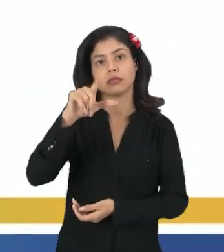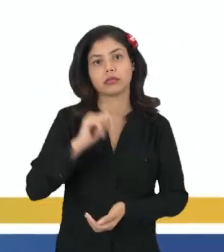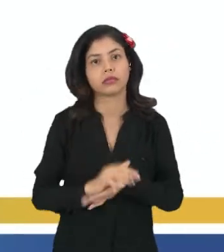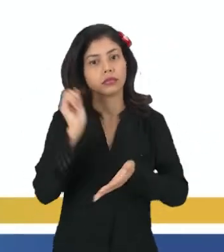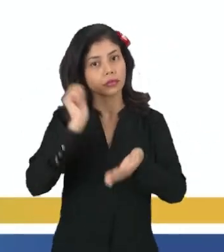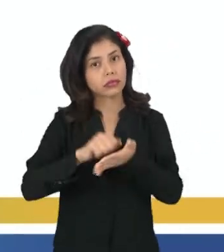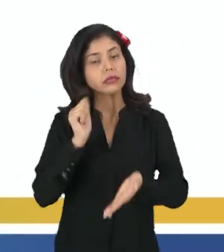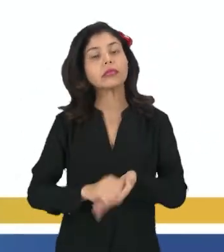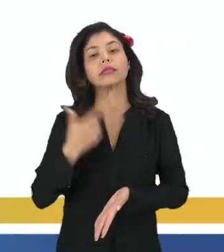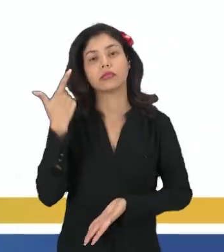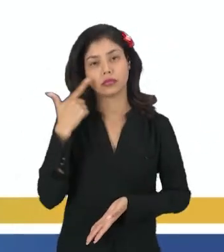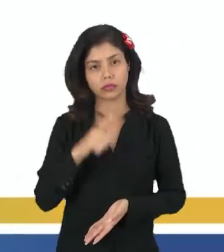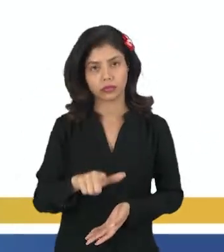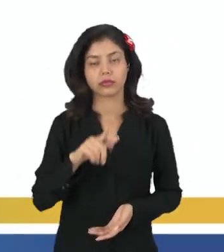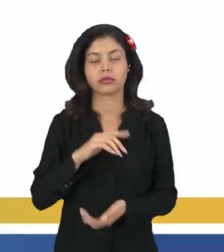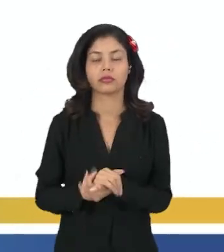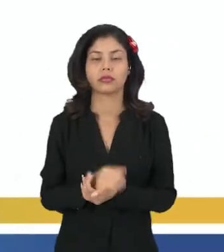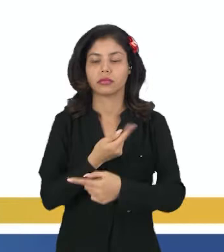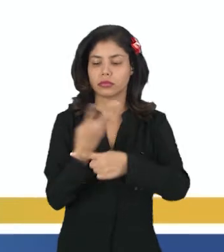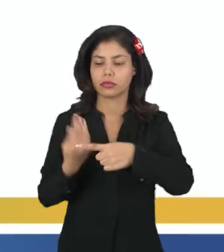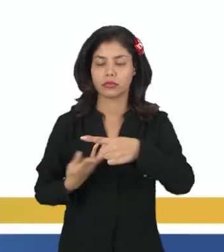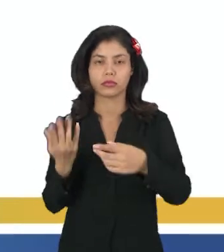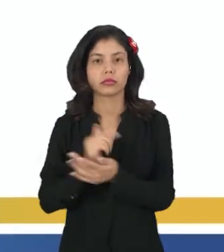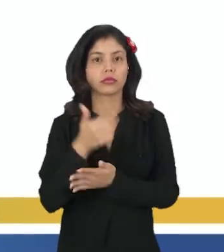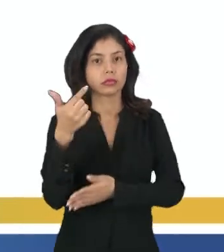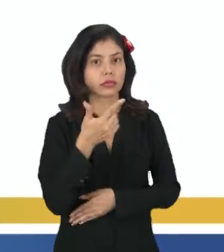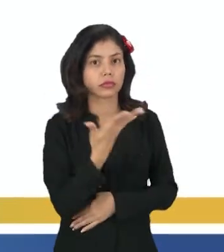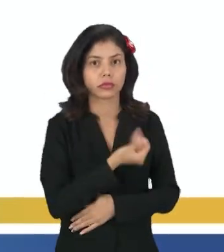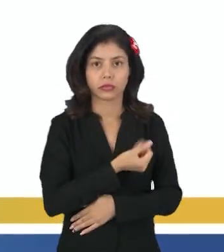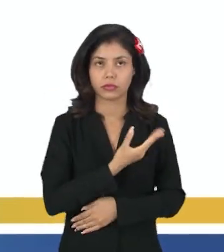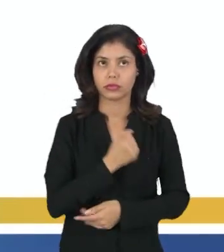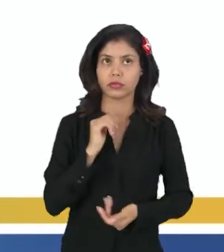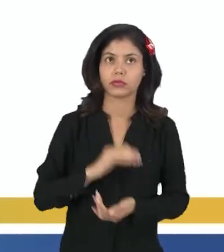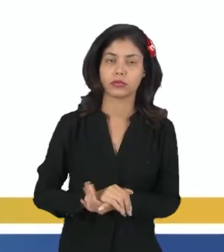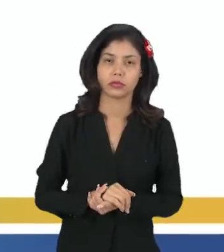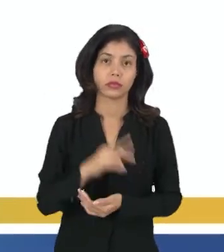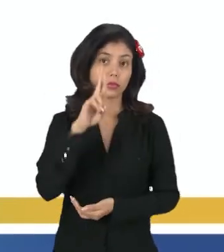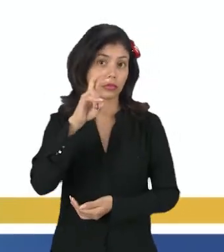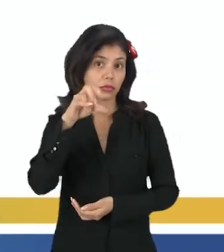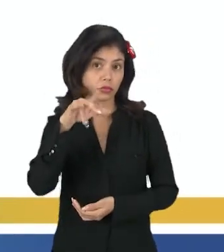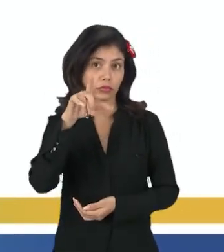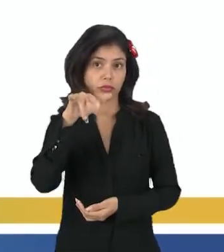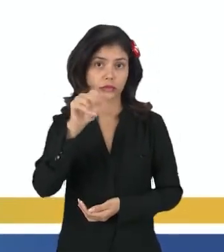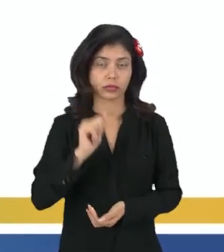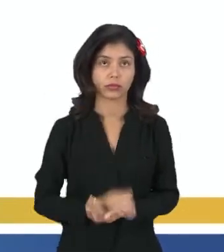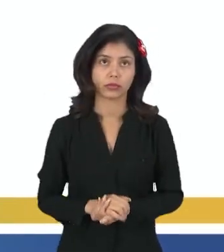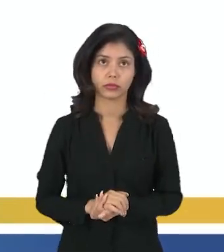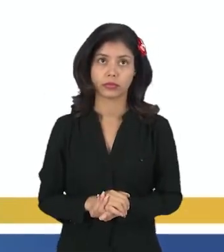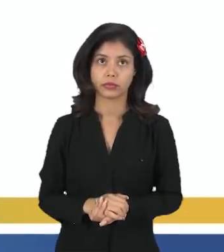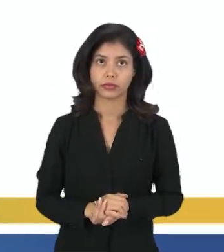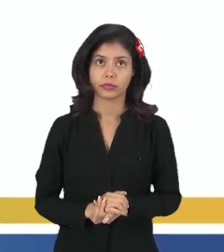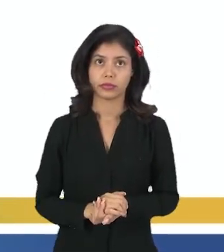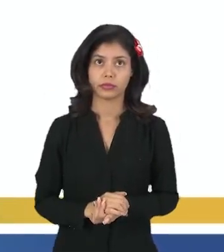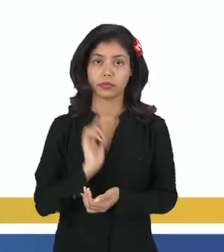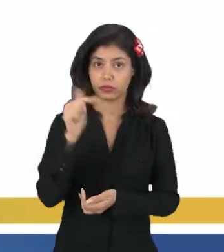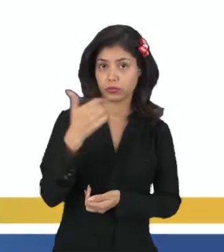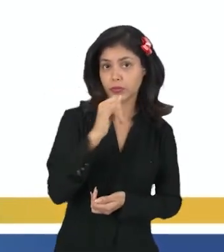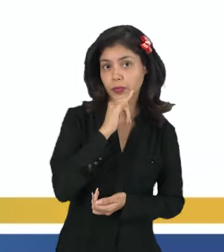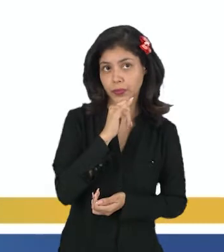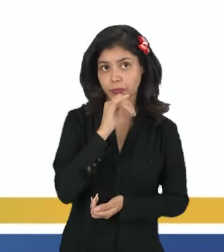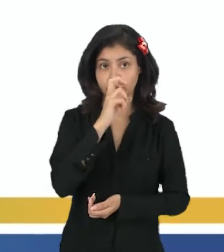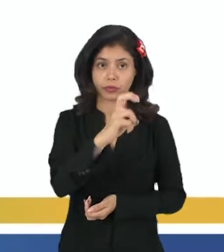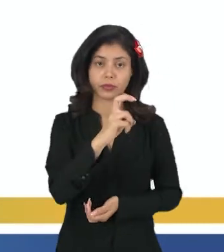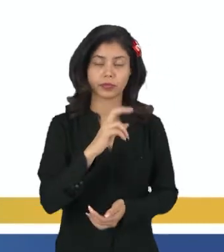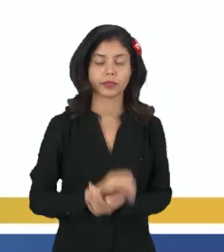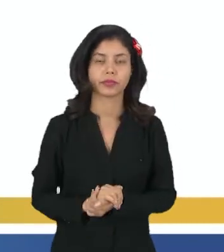eu consigo escrever na forma de fração Então divulga número dois ele é também racional Tá ok então o exemplo número